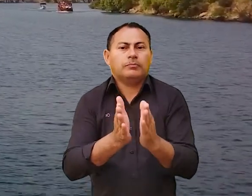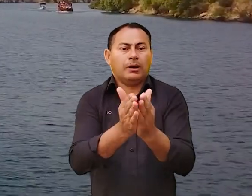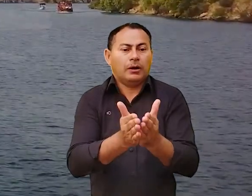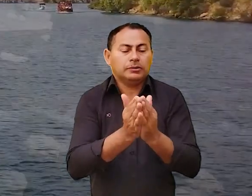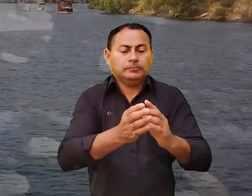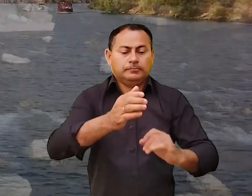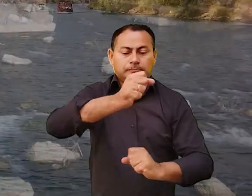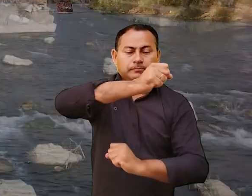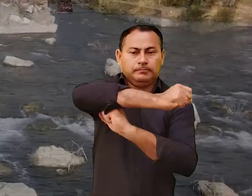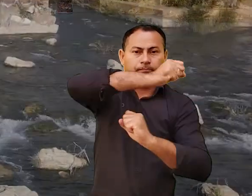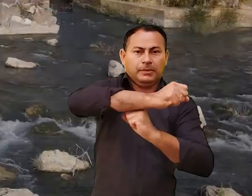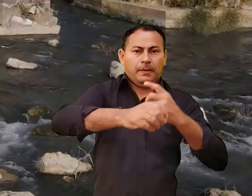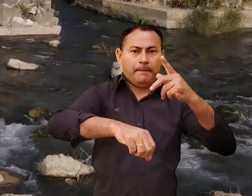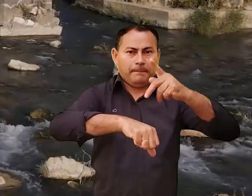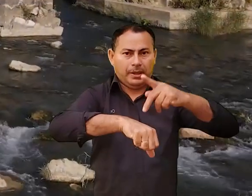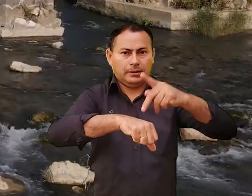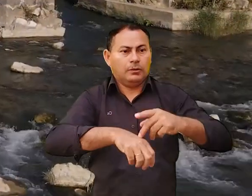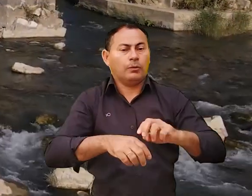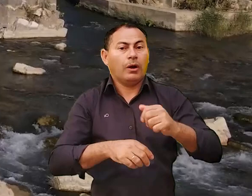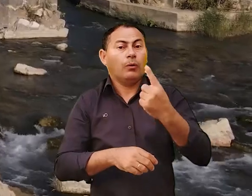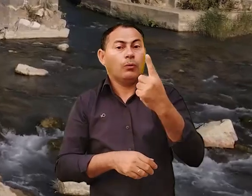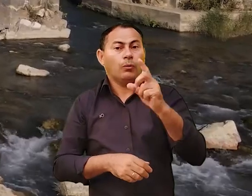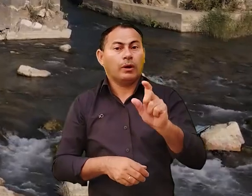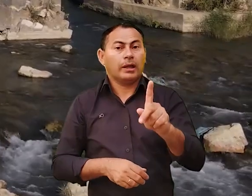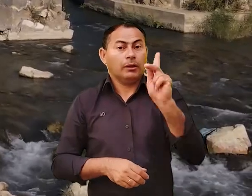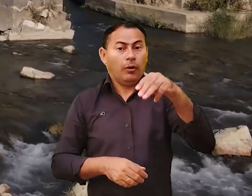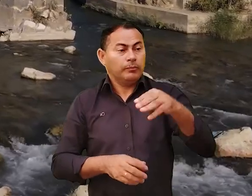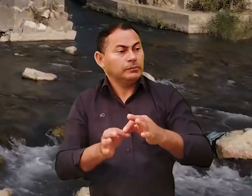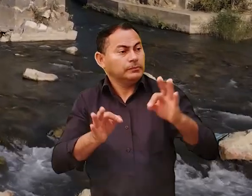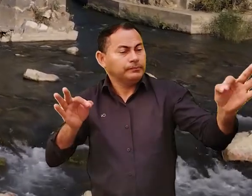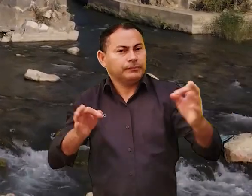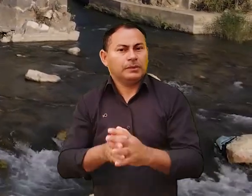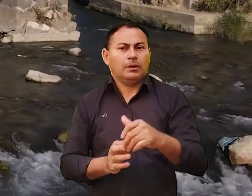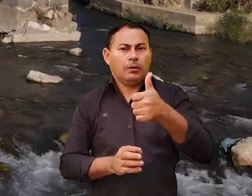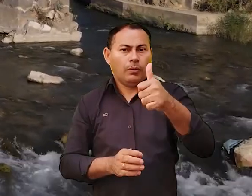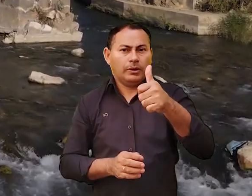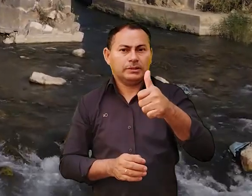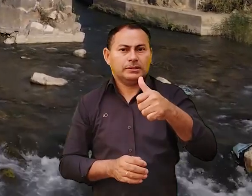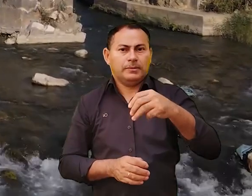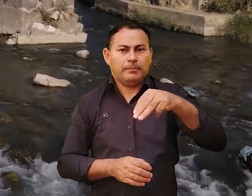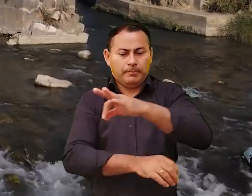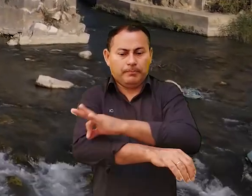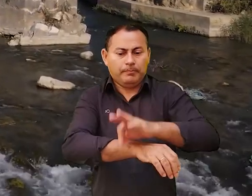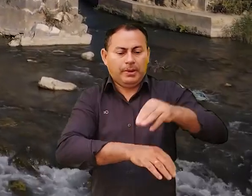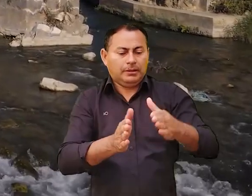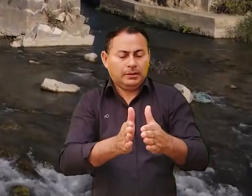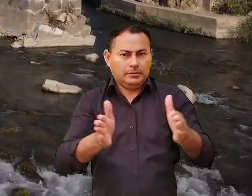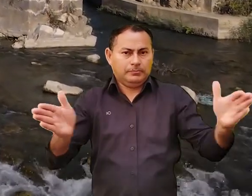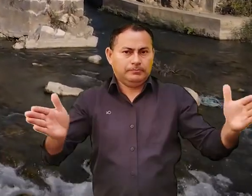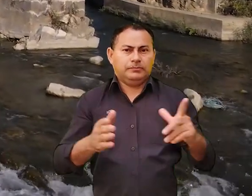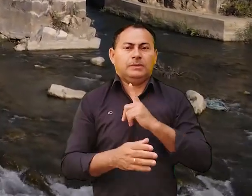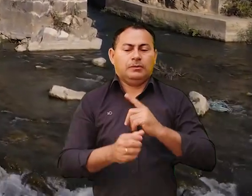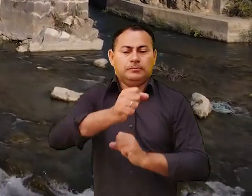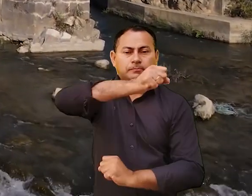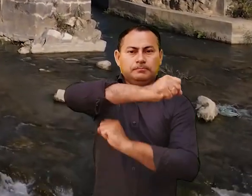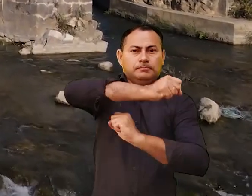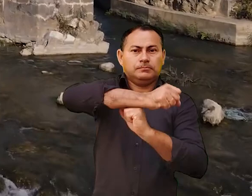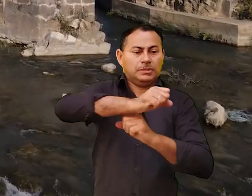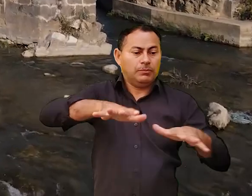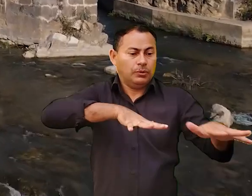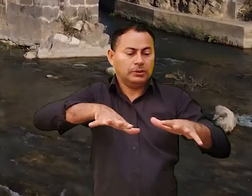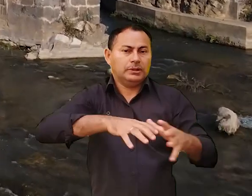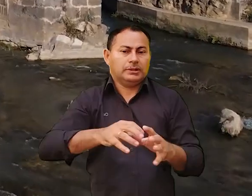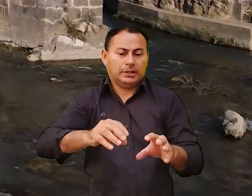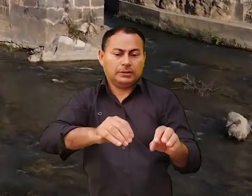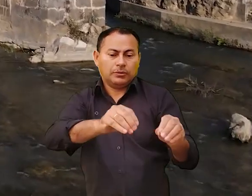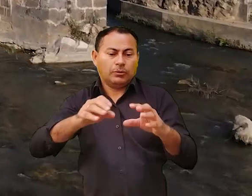uma ponte de pedra com quase 1 quilômetro de comprimento e 11 metros de largura. Inclusive, haviam pontes movediças